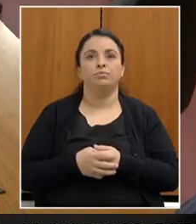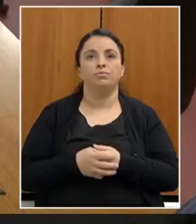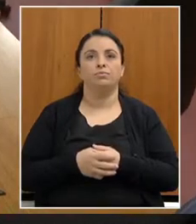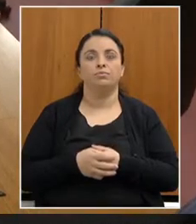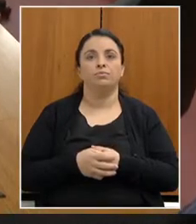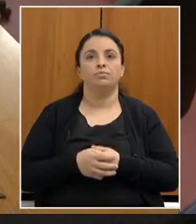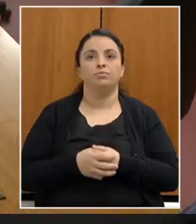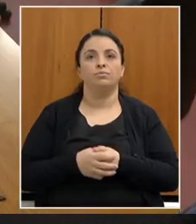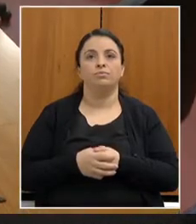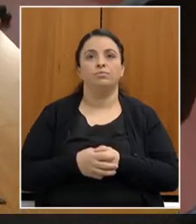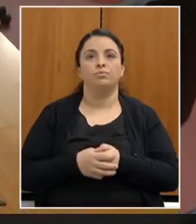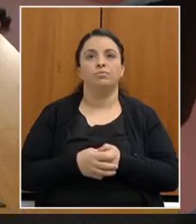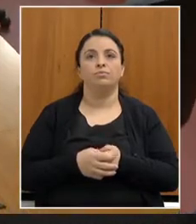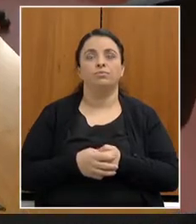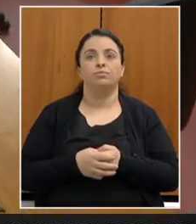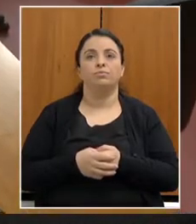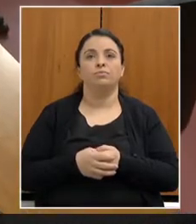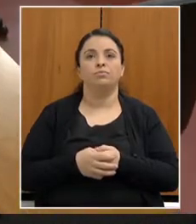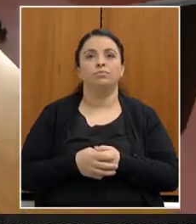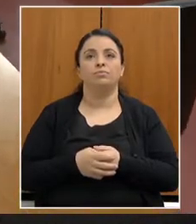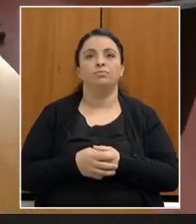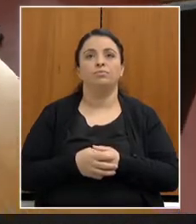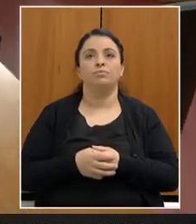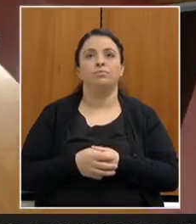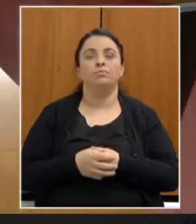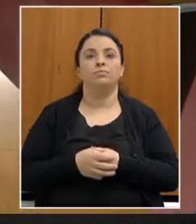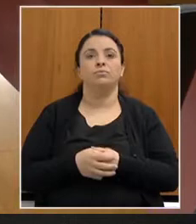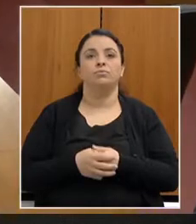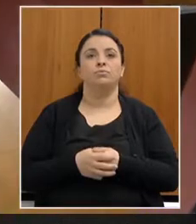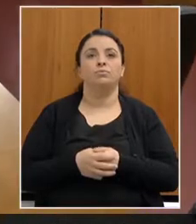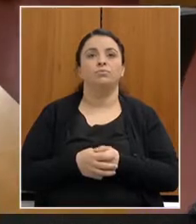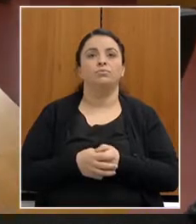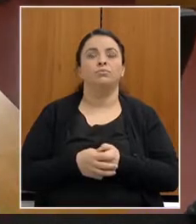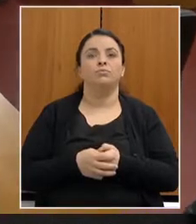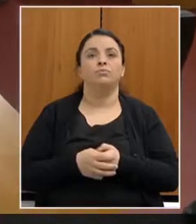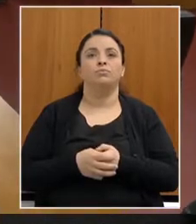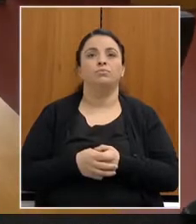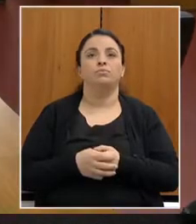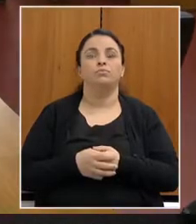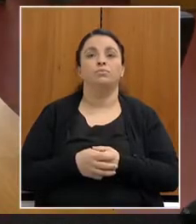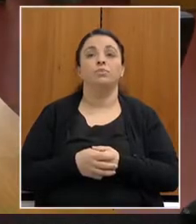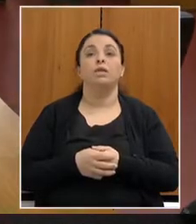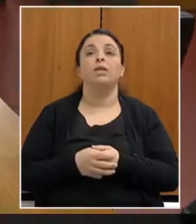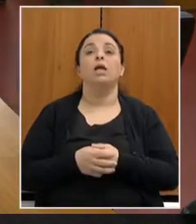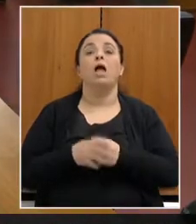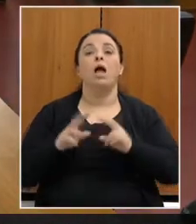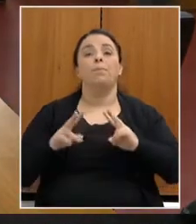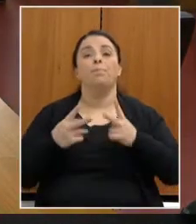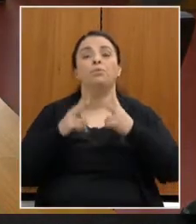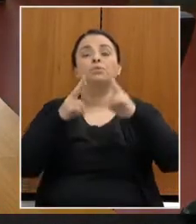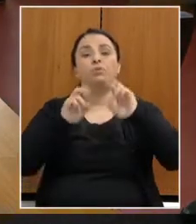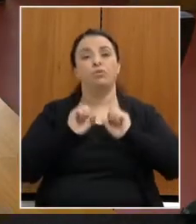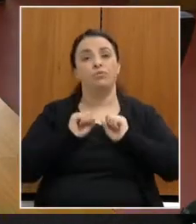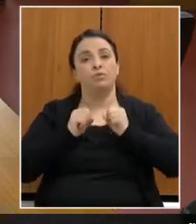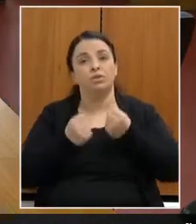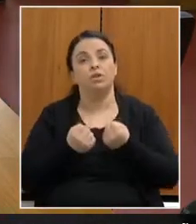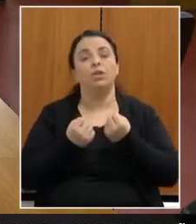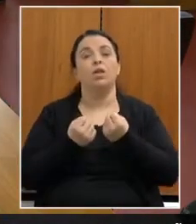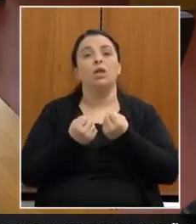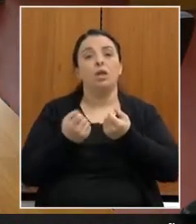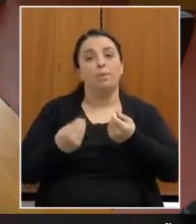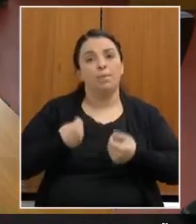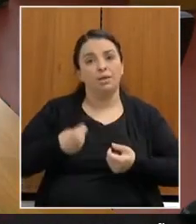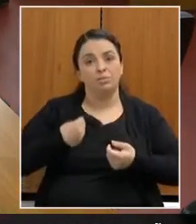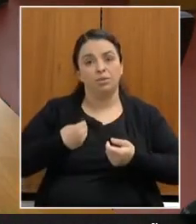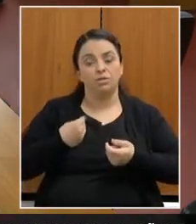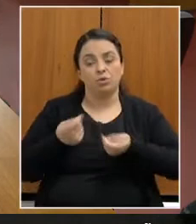Obrigado. Ah, fica melhor. Obrigado. Em relação à promoção e fortalecimento da participação do controle social